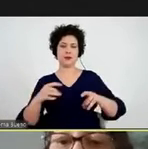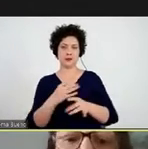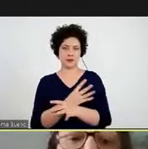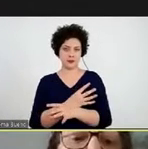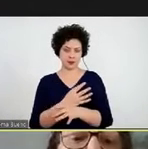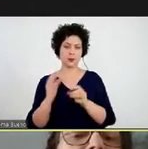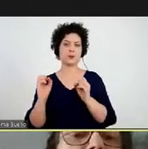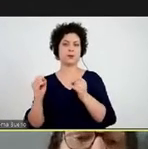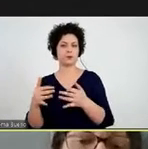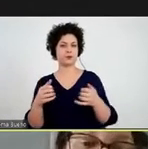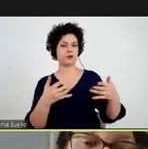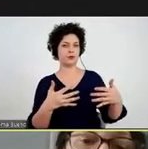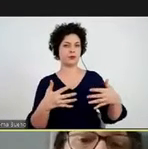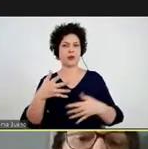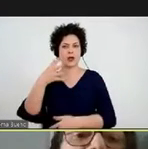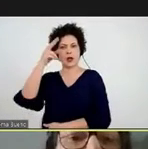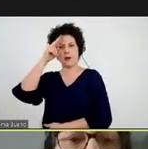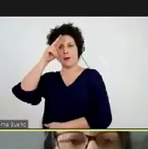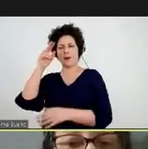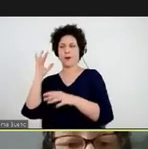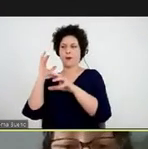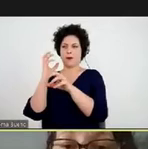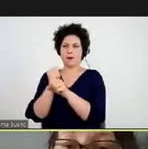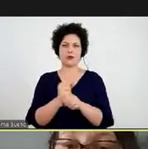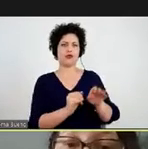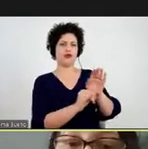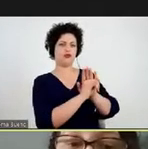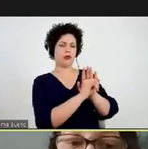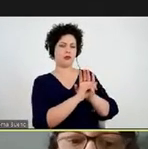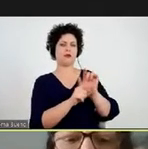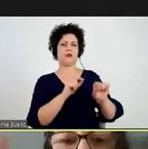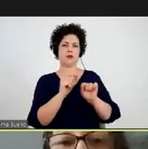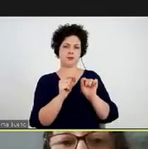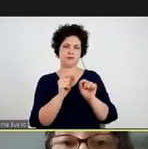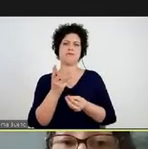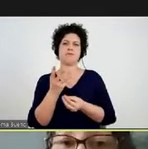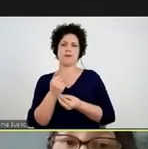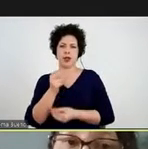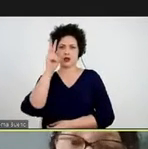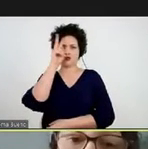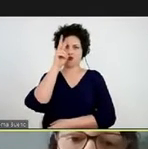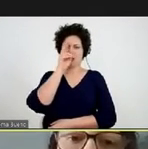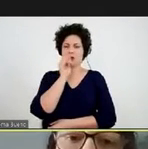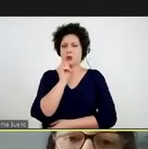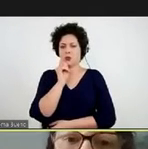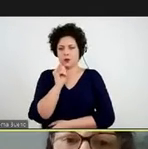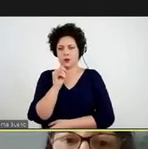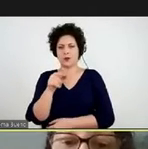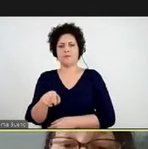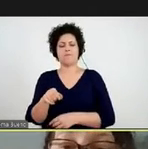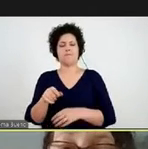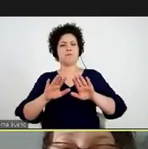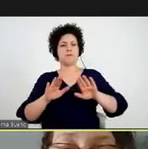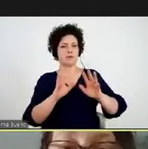estabelecidos, memória e identidade, arte e semiótica discursiva, passamos, então, para as análises. Eu vou tentar